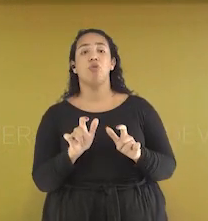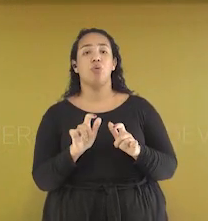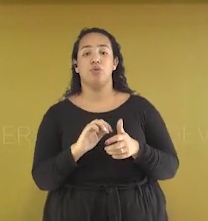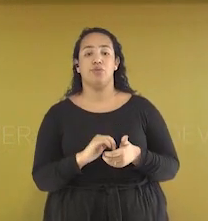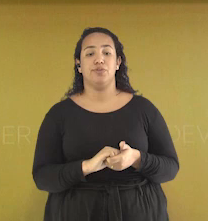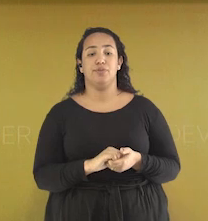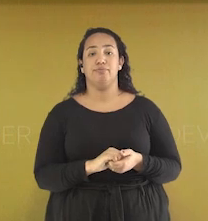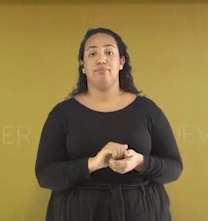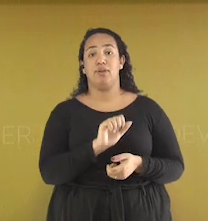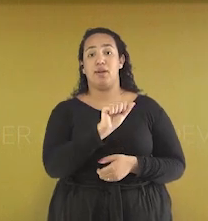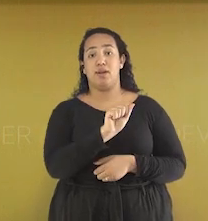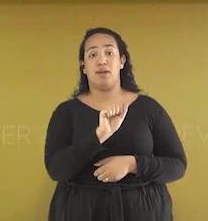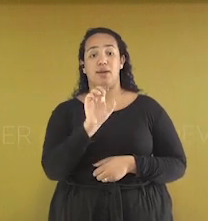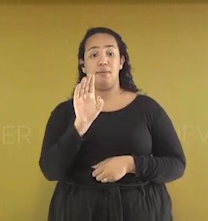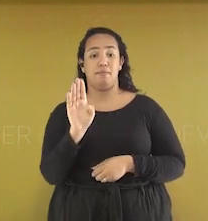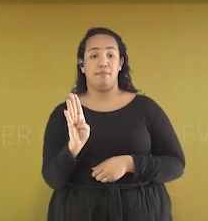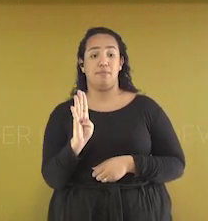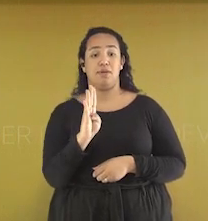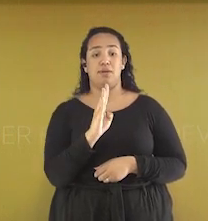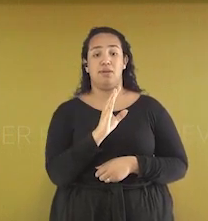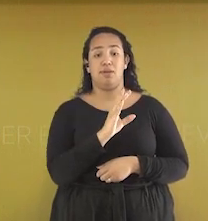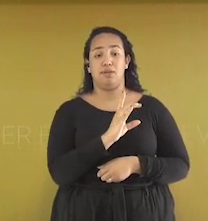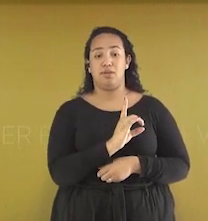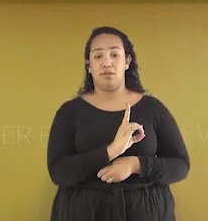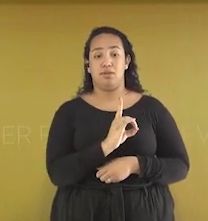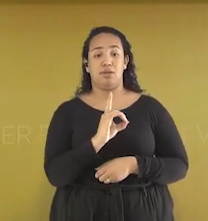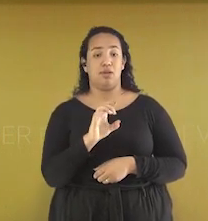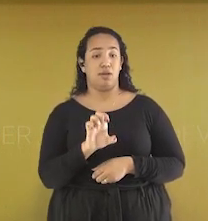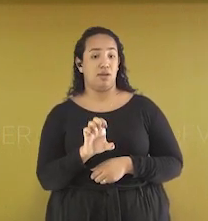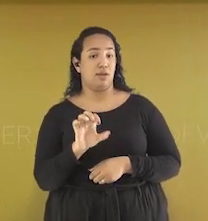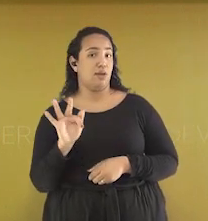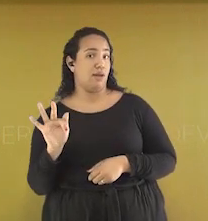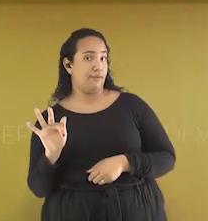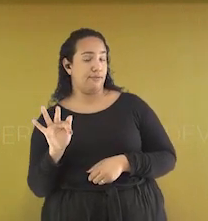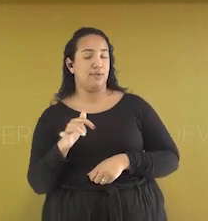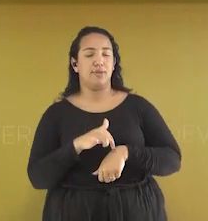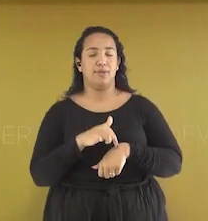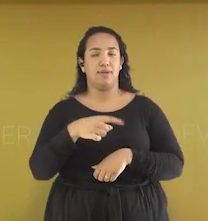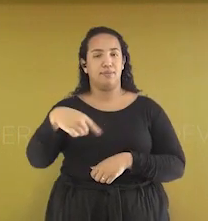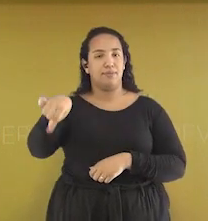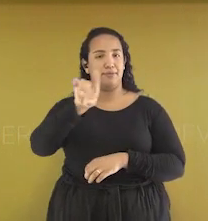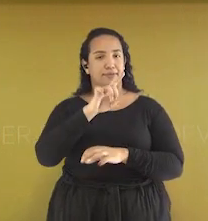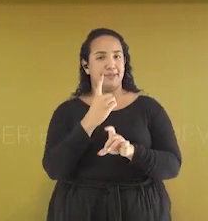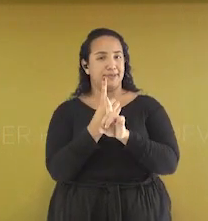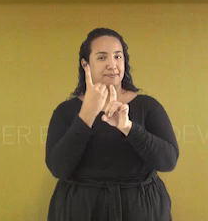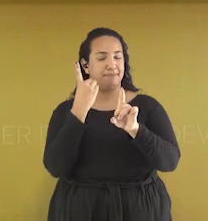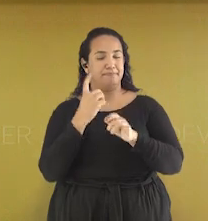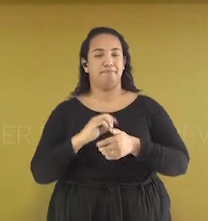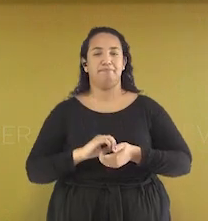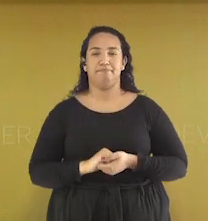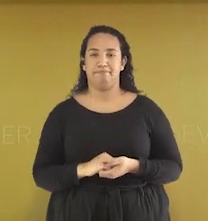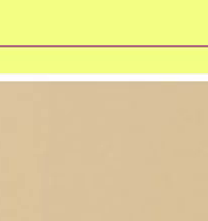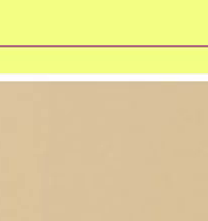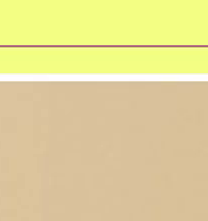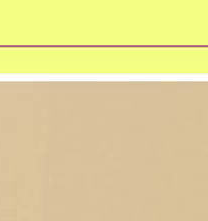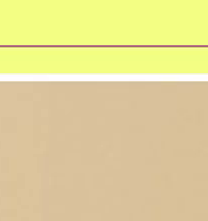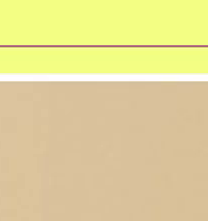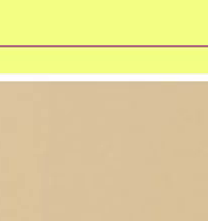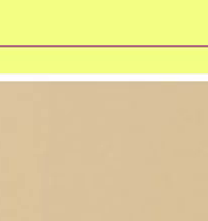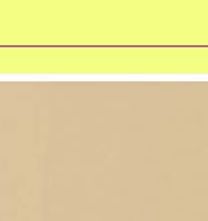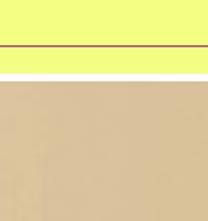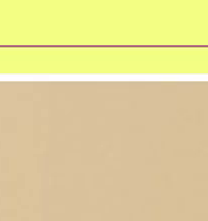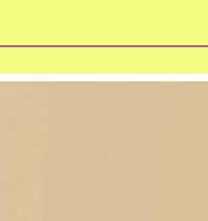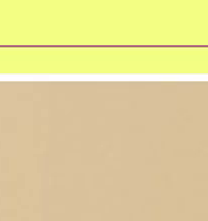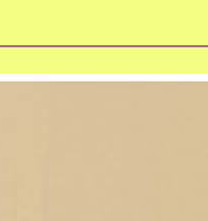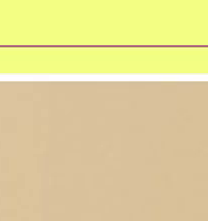aonde? Na letra A, B, C, D, E ou F. Vou te dar um tempinho para achar.